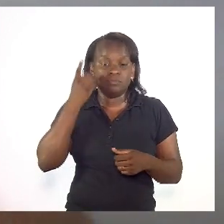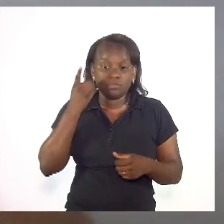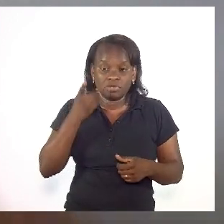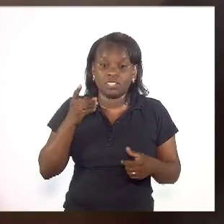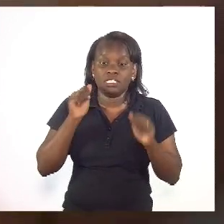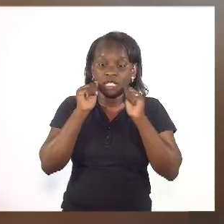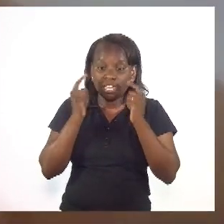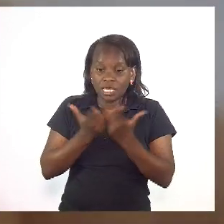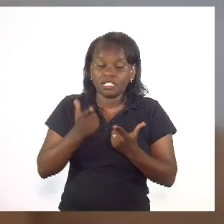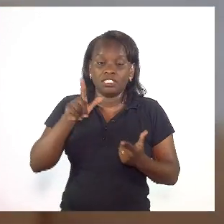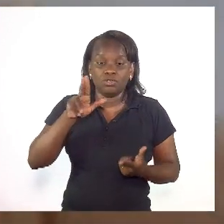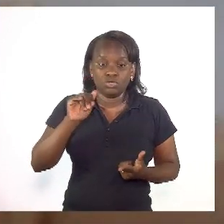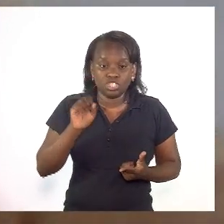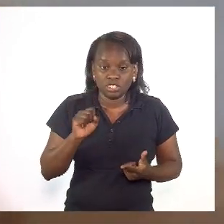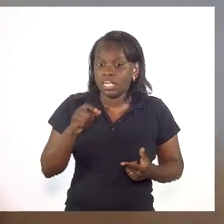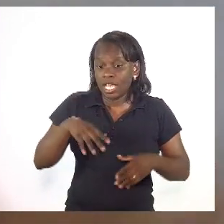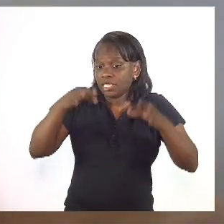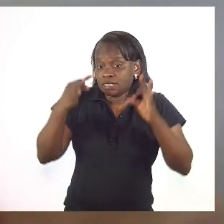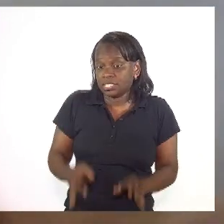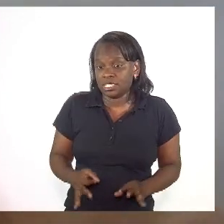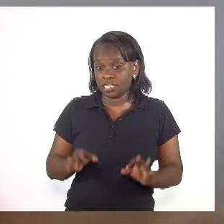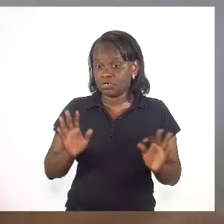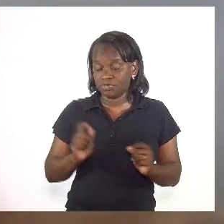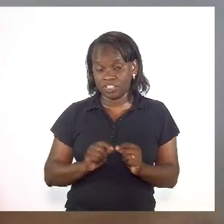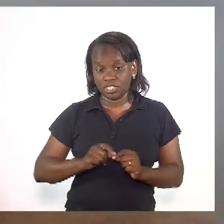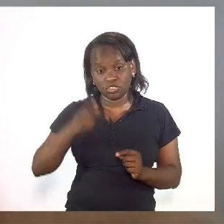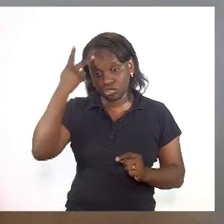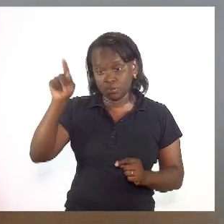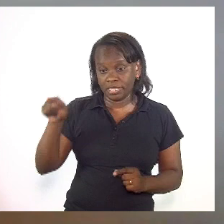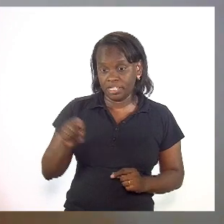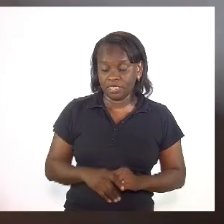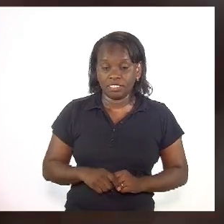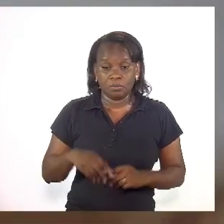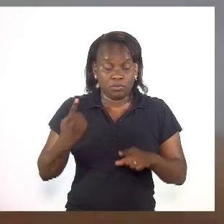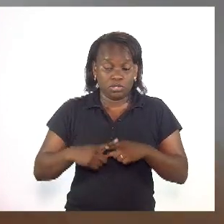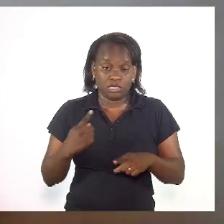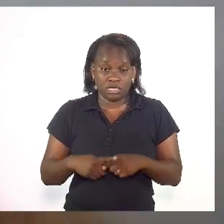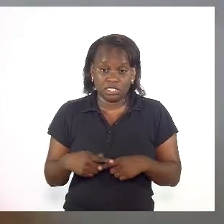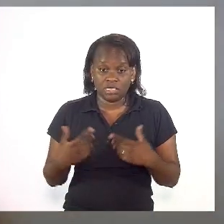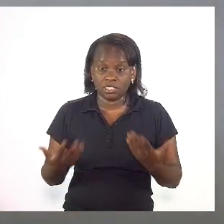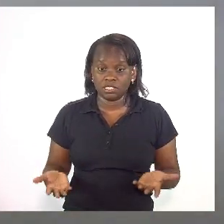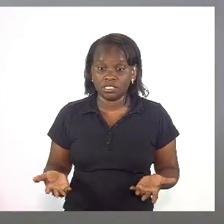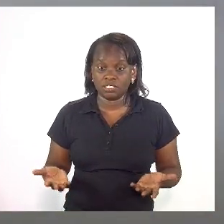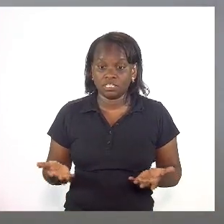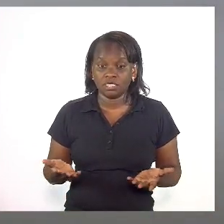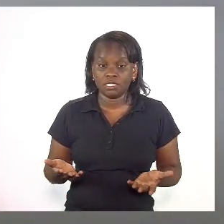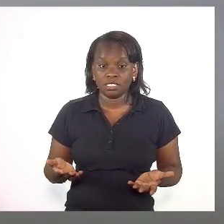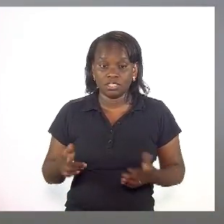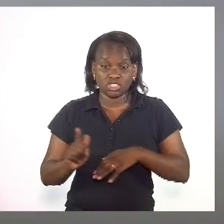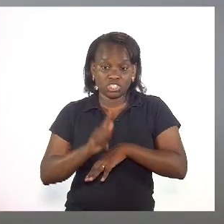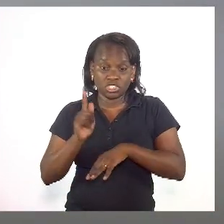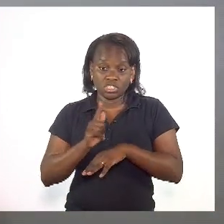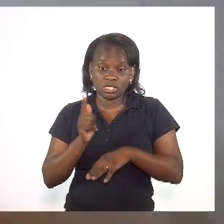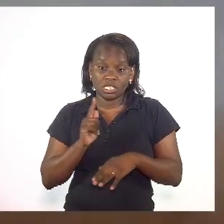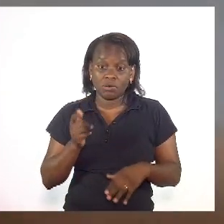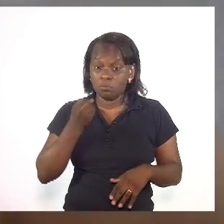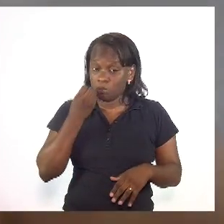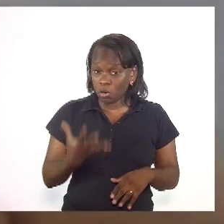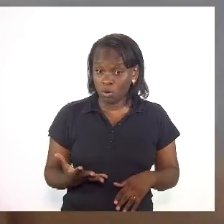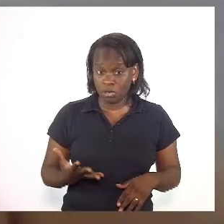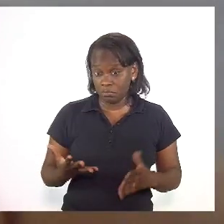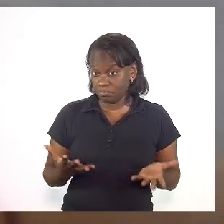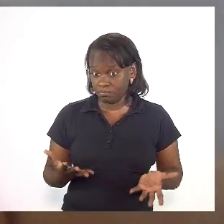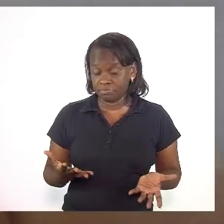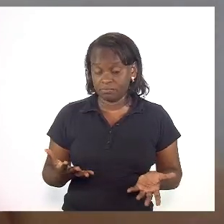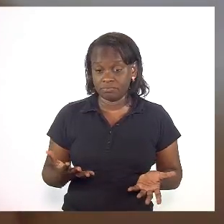Paulo foi uma grande injustiça que se cometeu em relação a ele, porque é uma gestão boa,